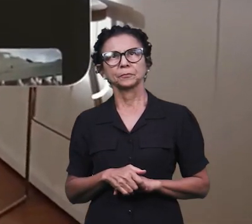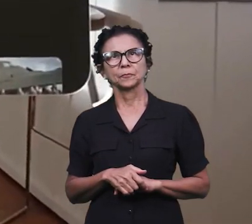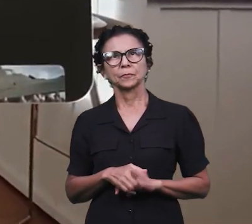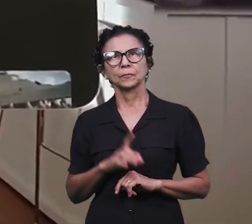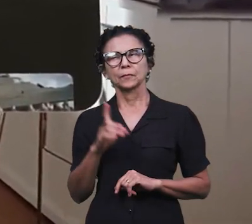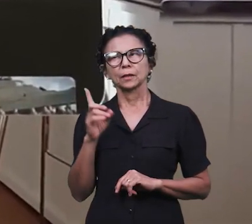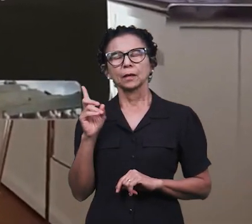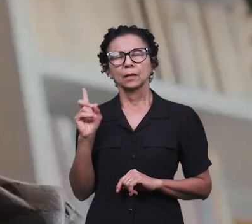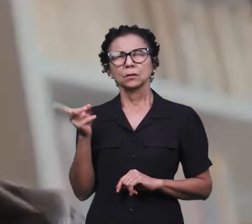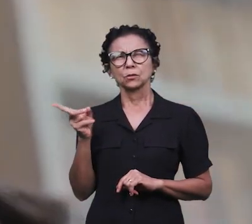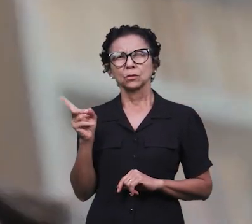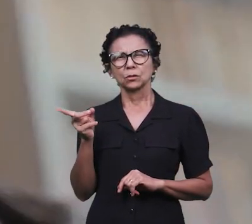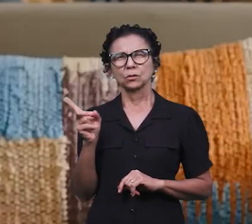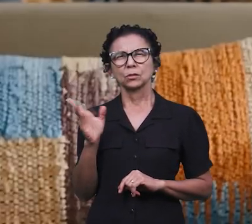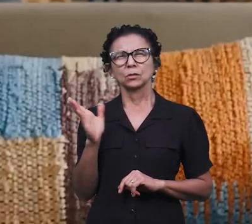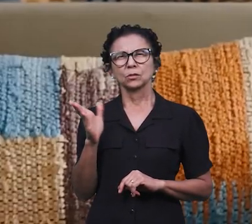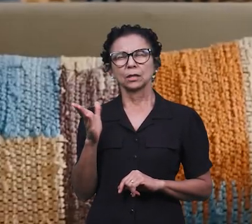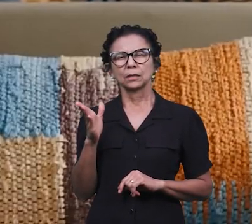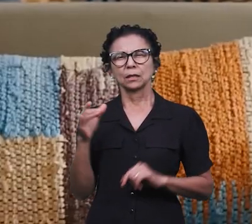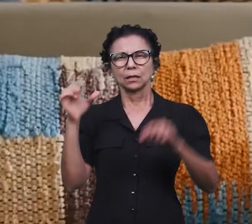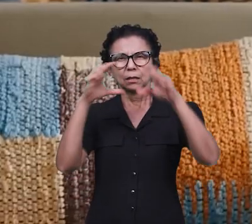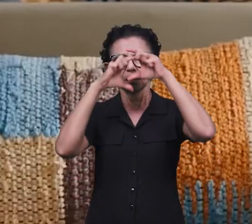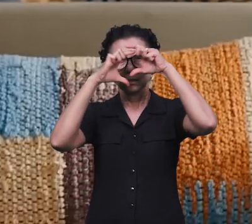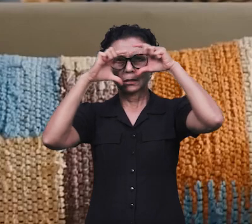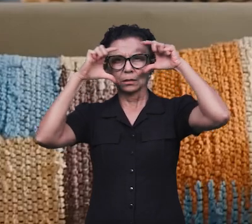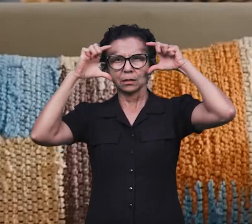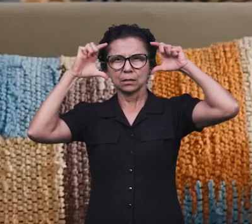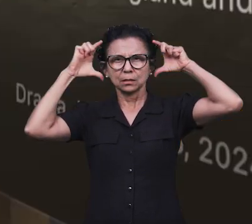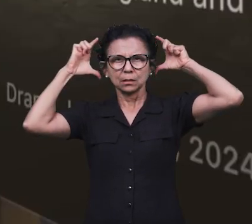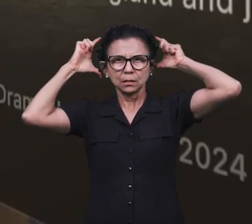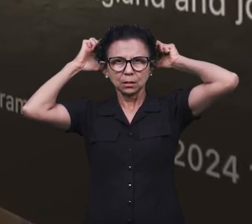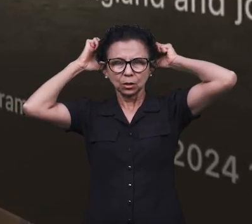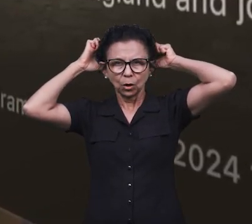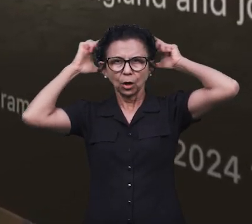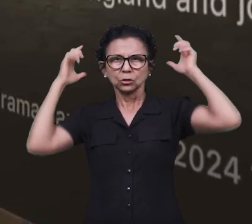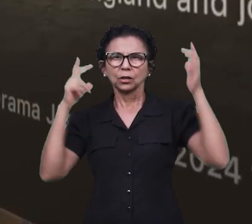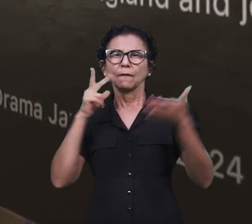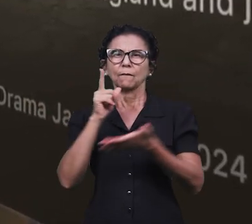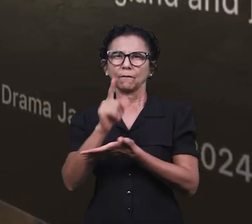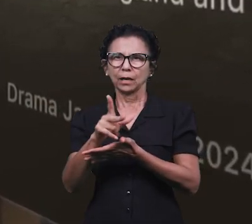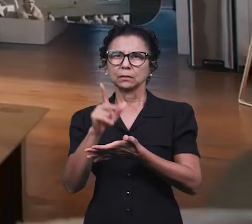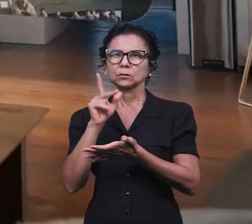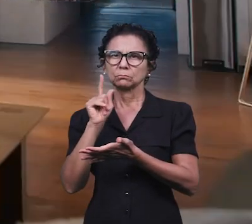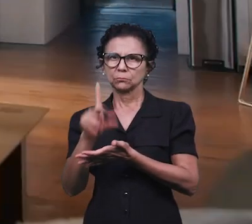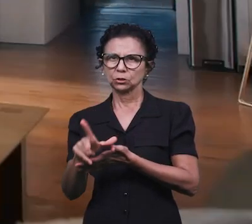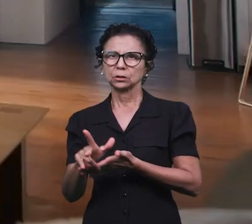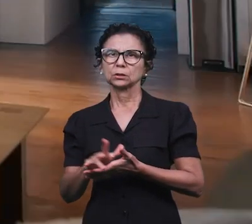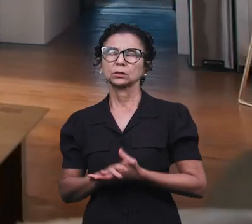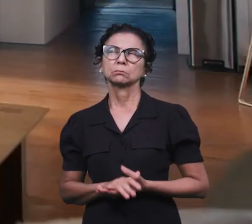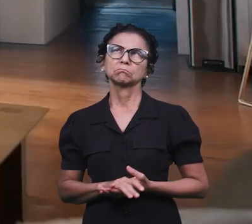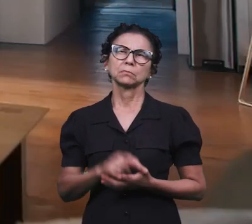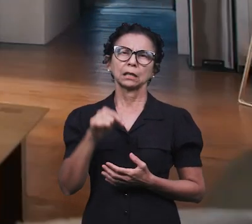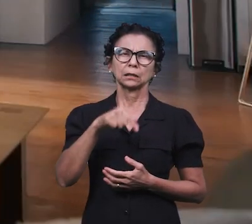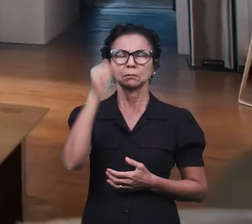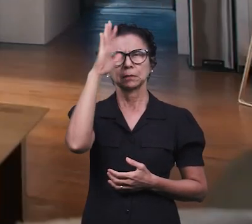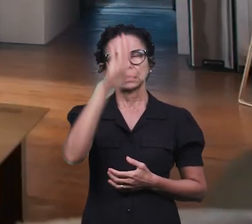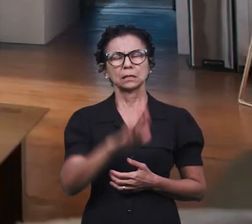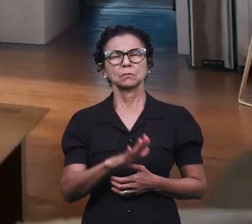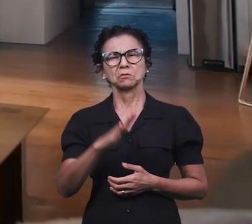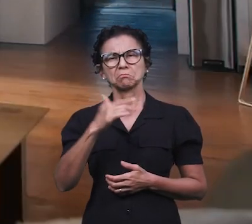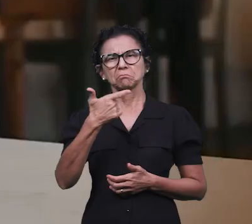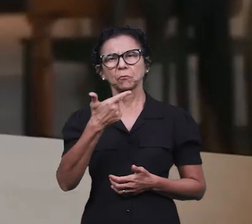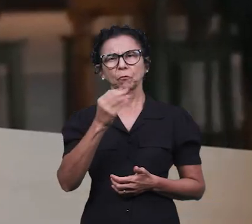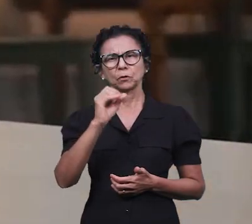ali, já existe esse óculos na prática, tá? Já no mercado. Hoje aqui no Brasil, salvo engano, está em torno de R$20